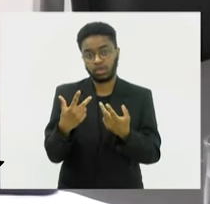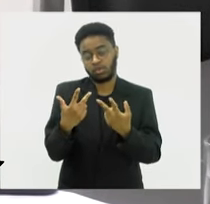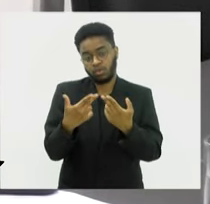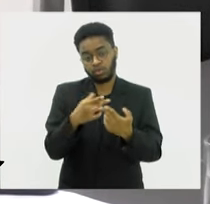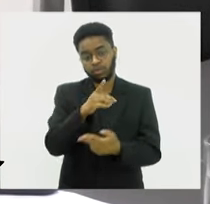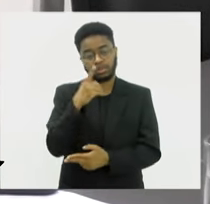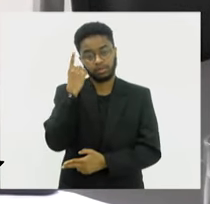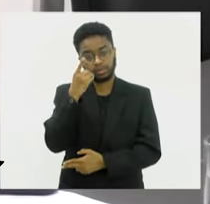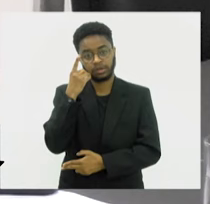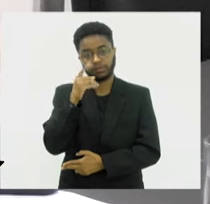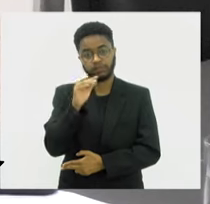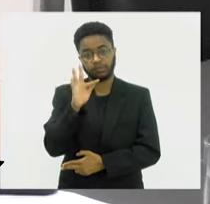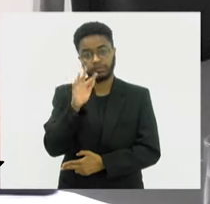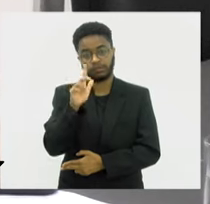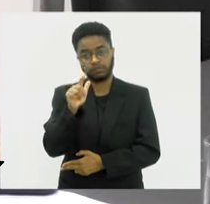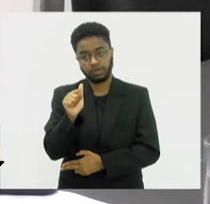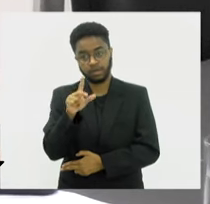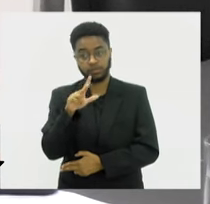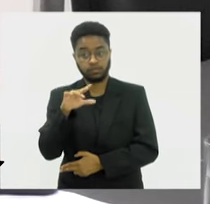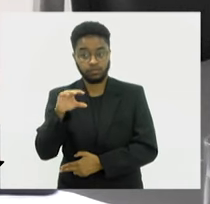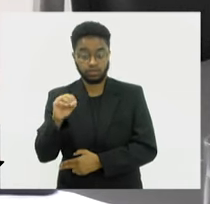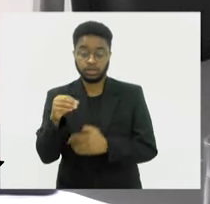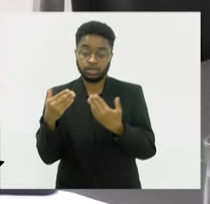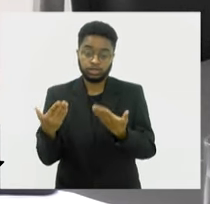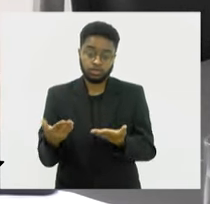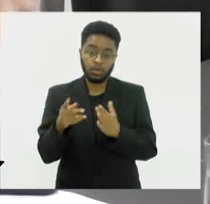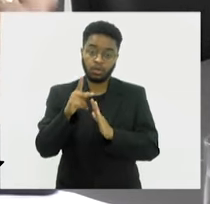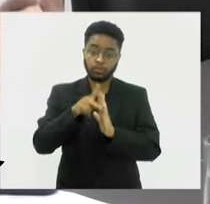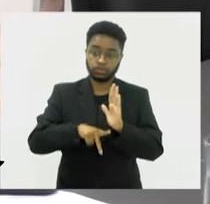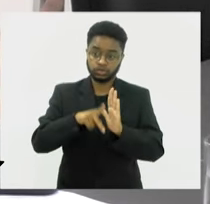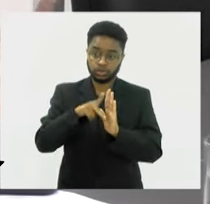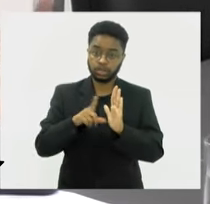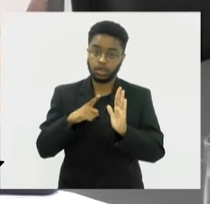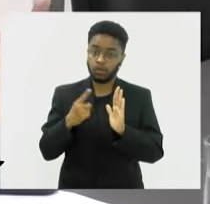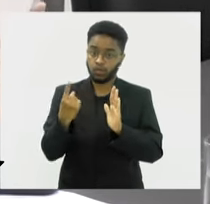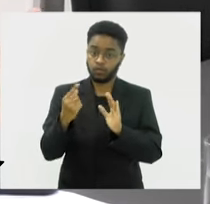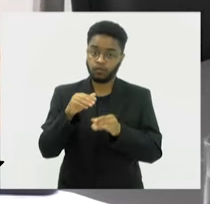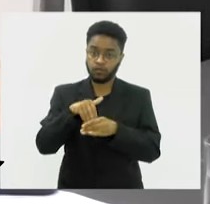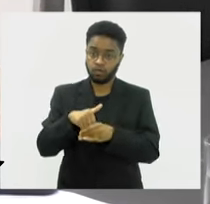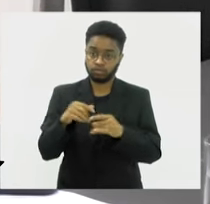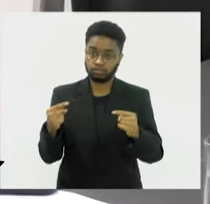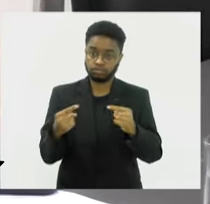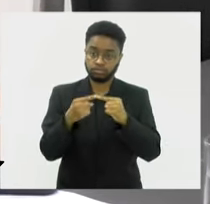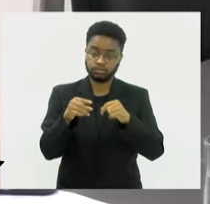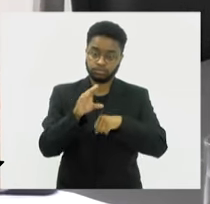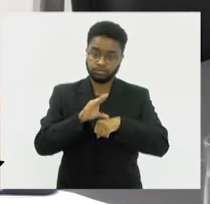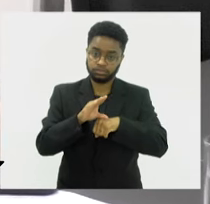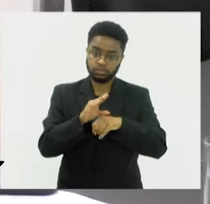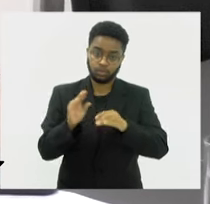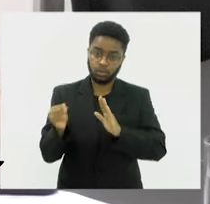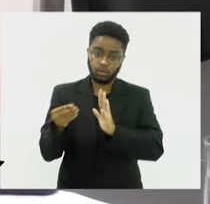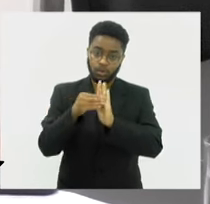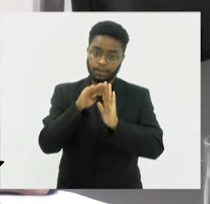pelo deputado Serafini, e aí o projeto aqui... Ele teria um voto pela constitucionalidade, pelo menos, e iria à